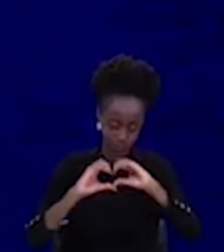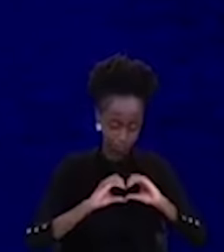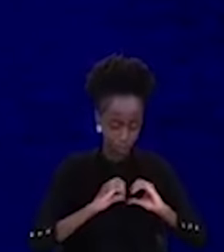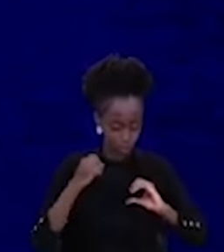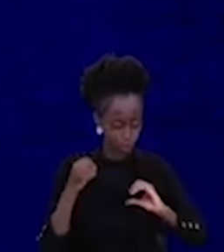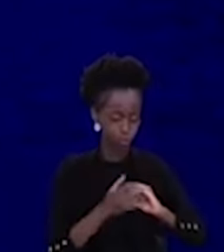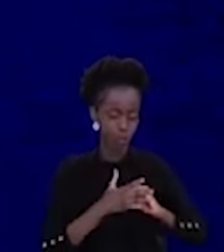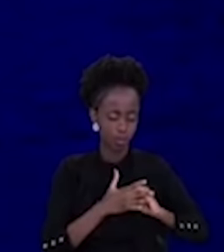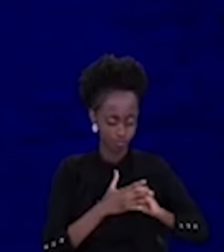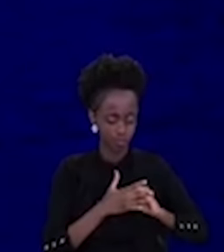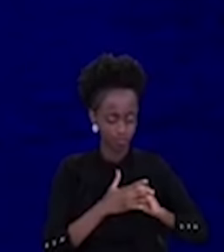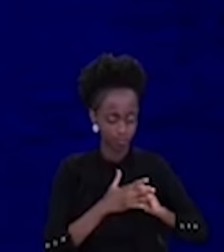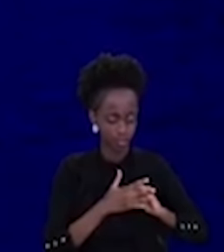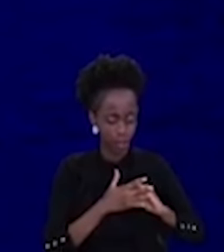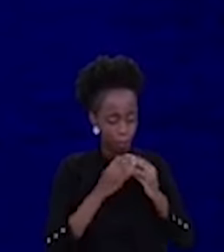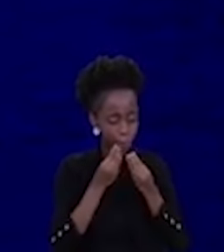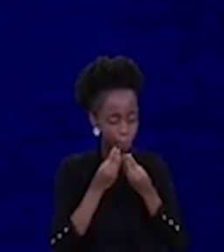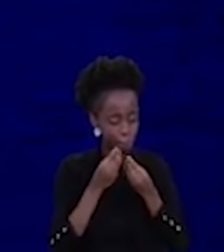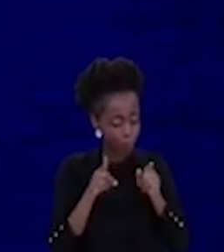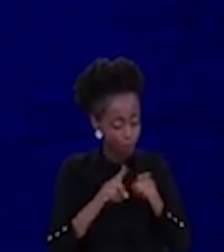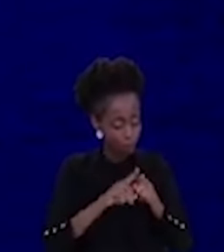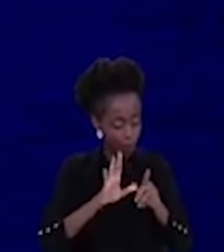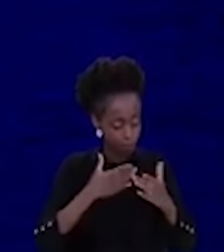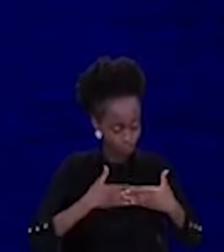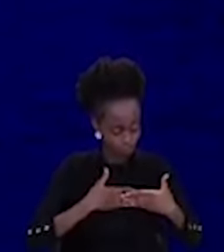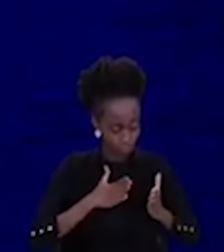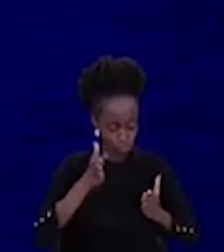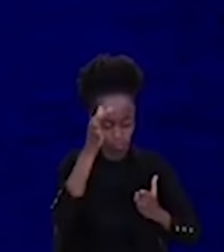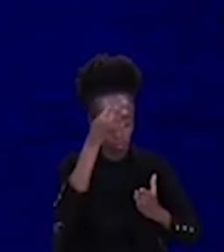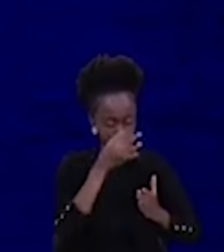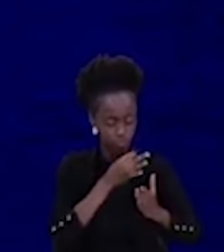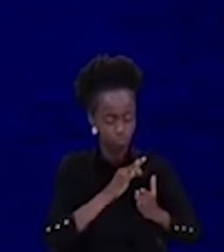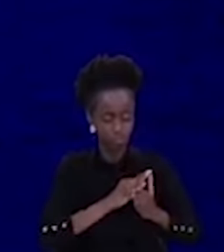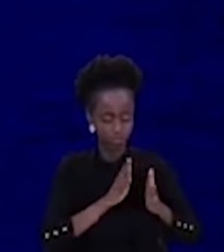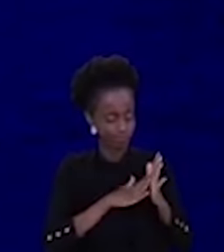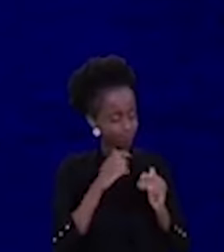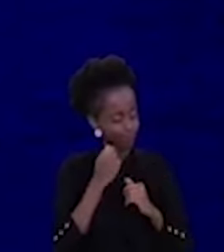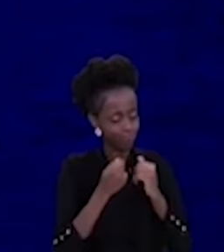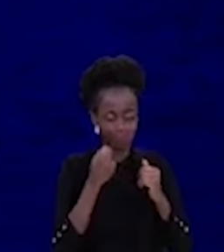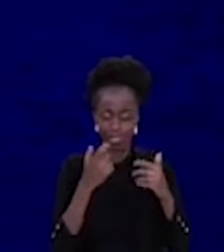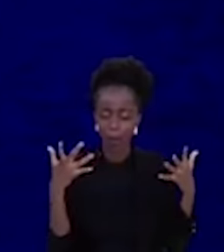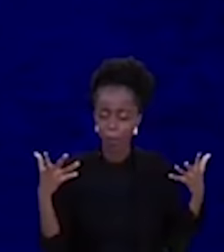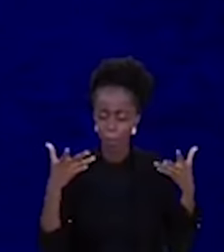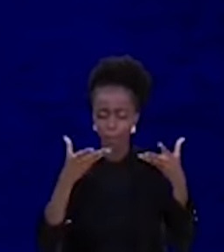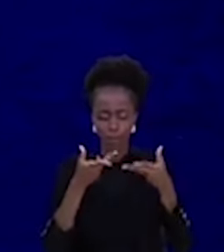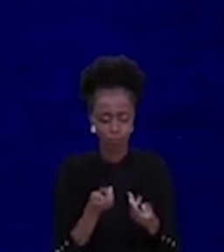dar um novo coração para então dar o teu espírito. Aleluia, que